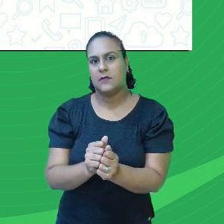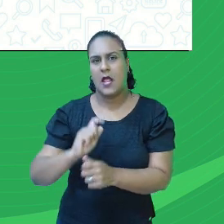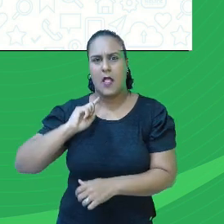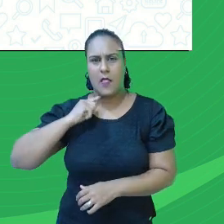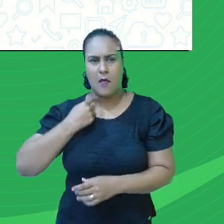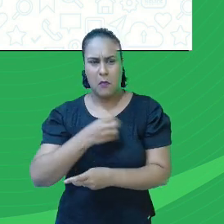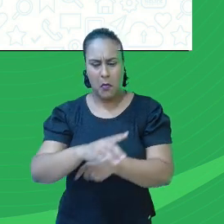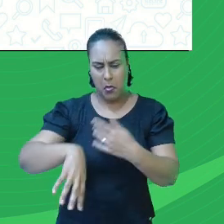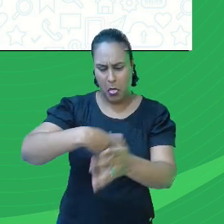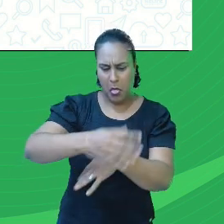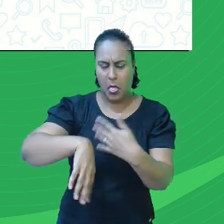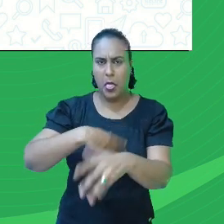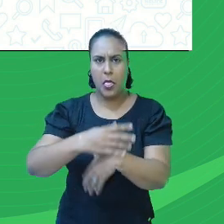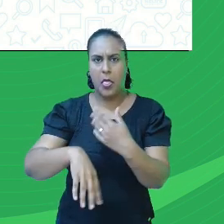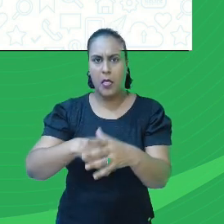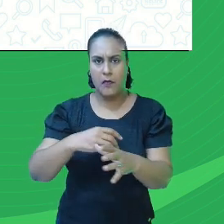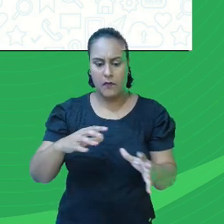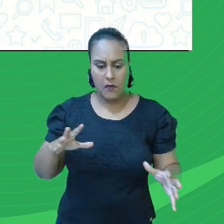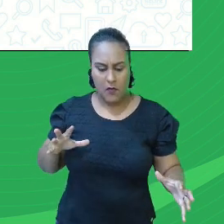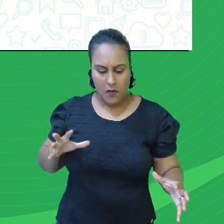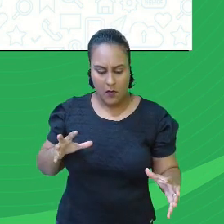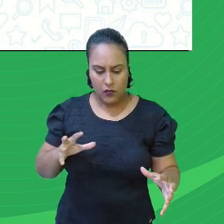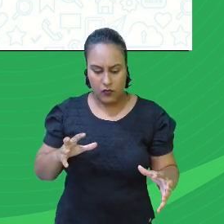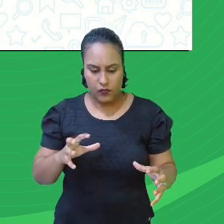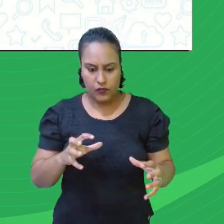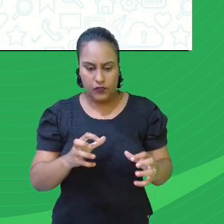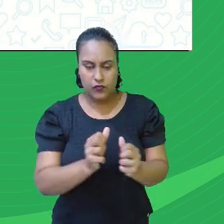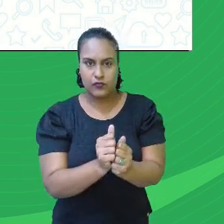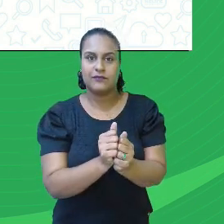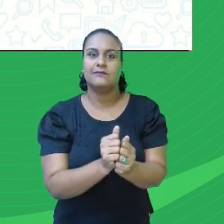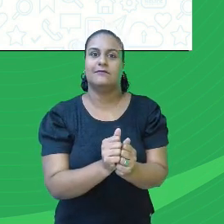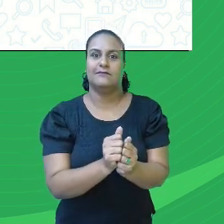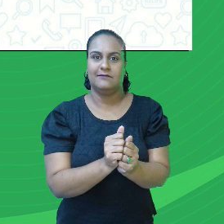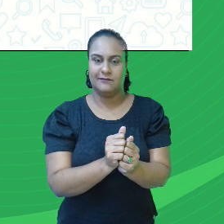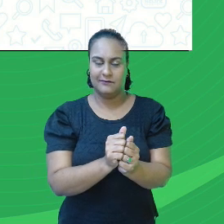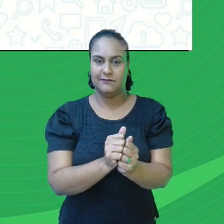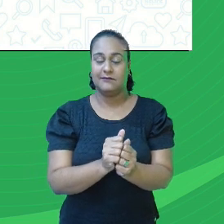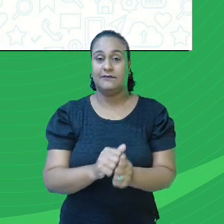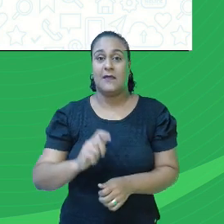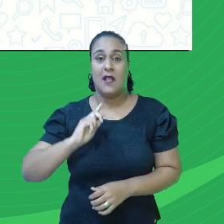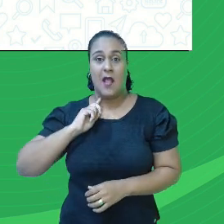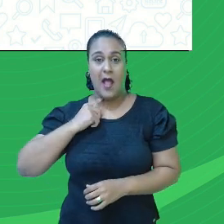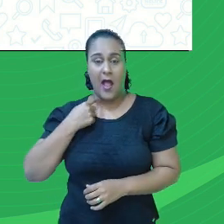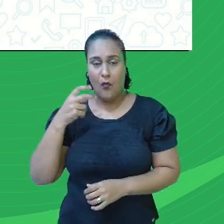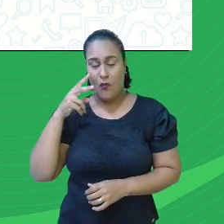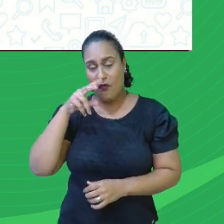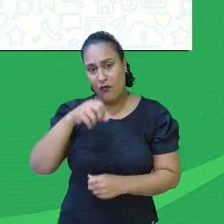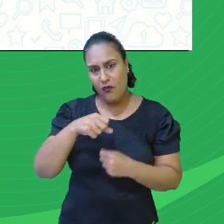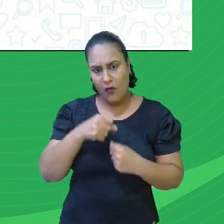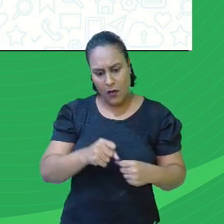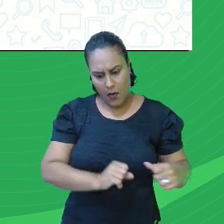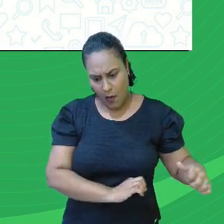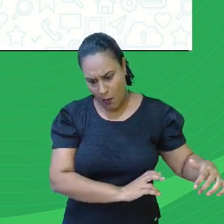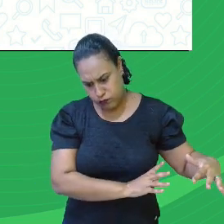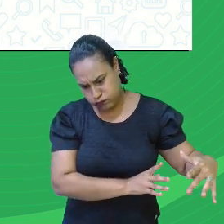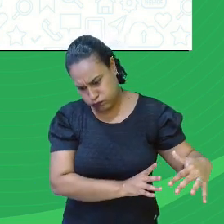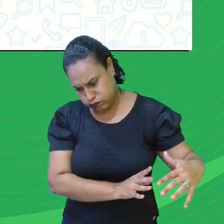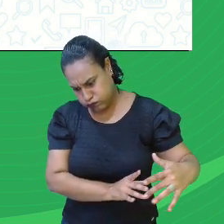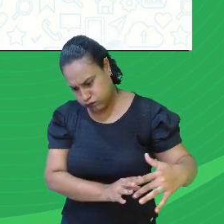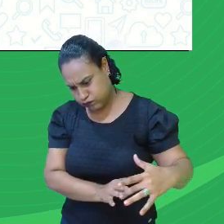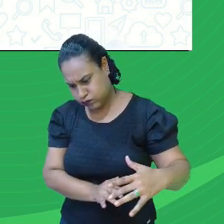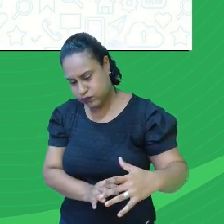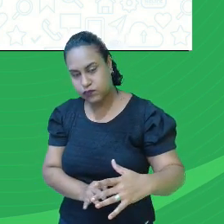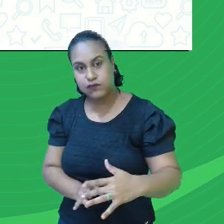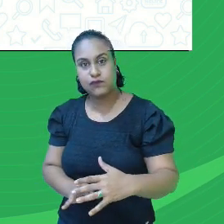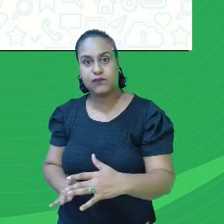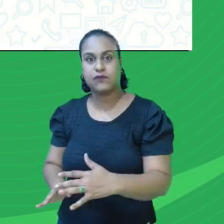certo? De fazer flocos. Essa água, ela vem com uma pressão muito grande, ela está ali naquele movimento.